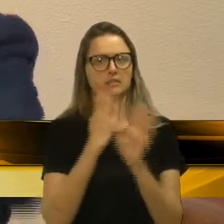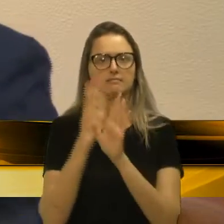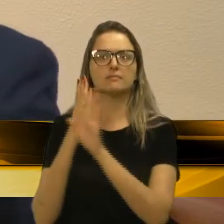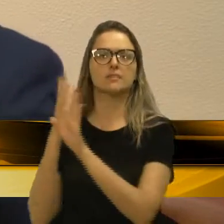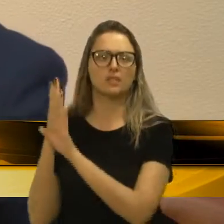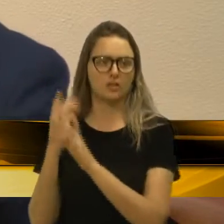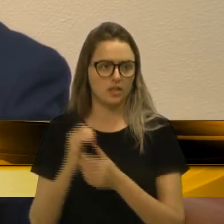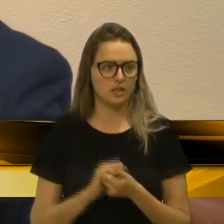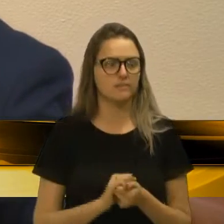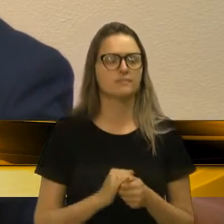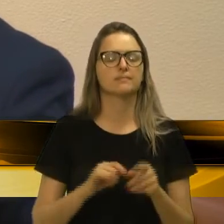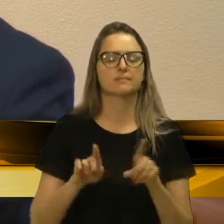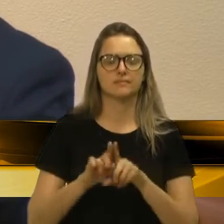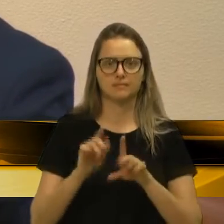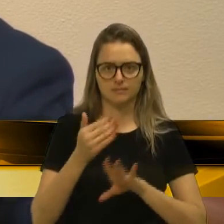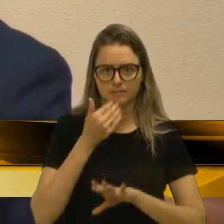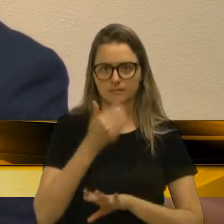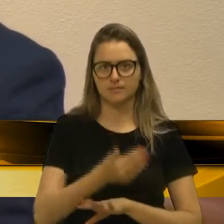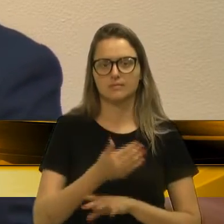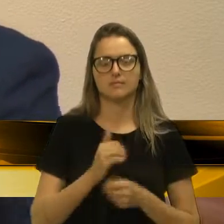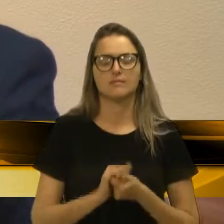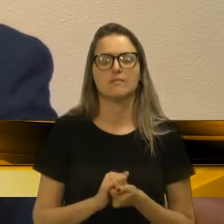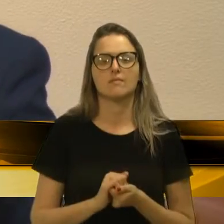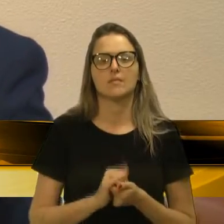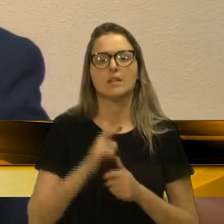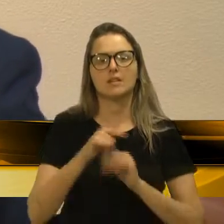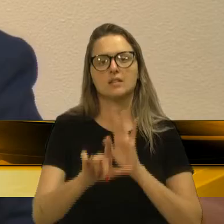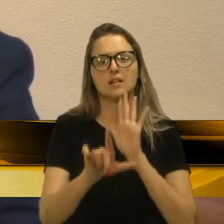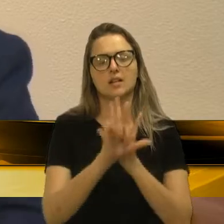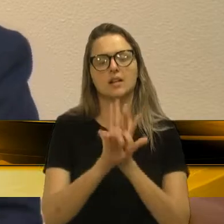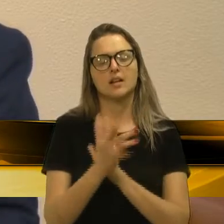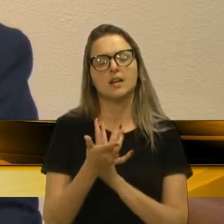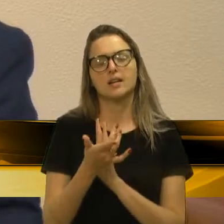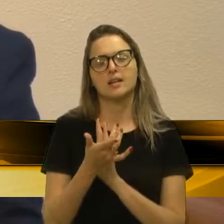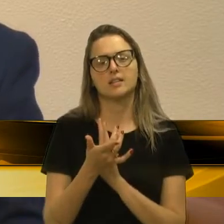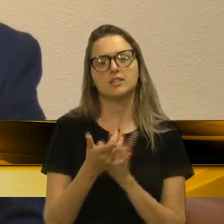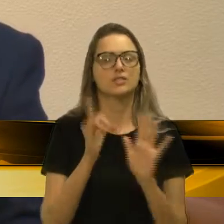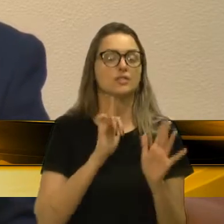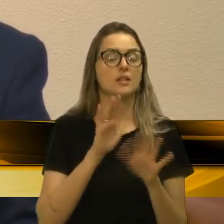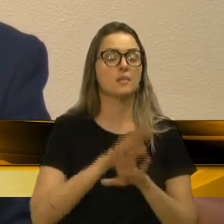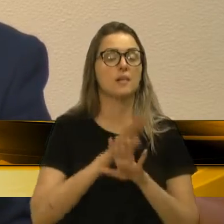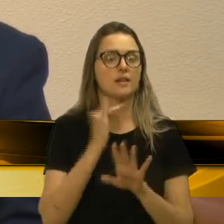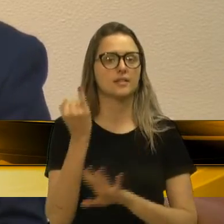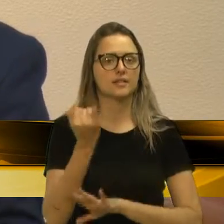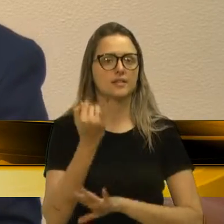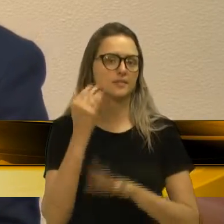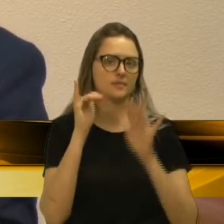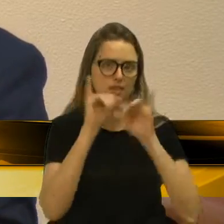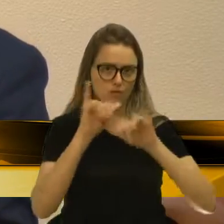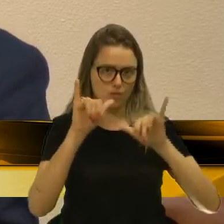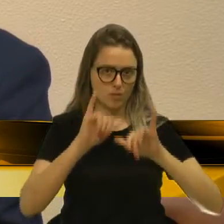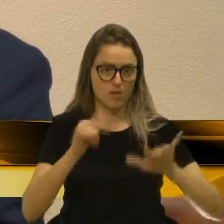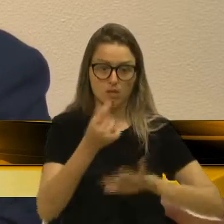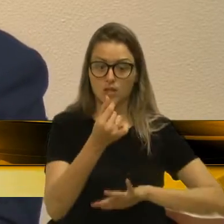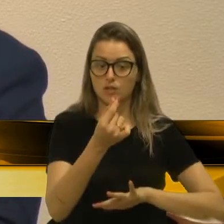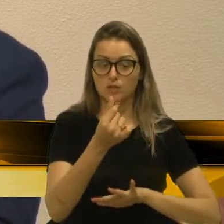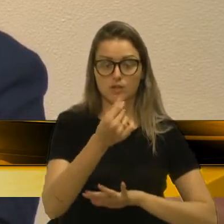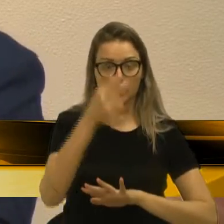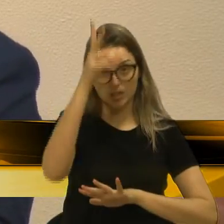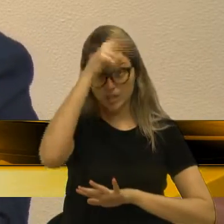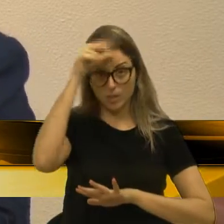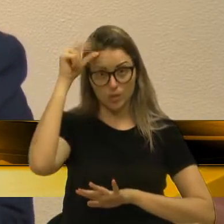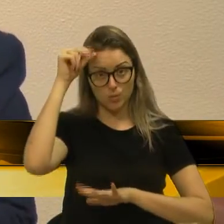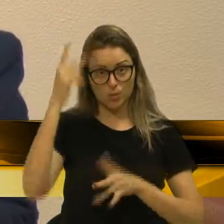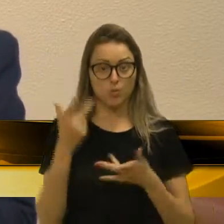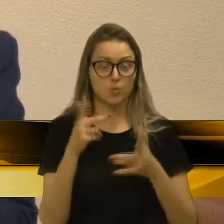Vereadores um pedido baseado na Lei de Acesso à Informação. Não precisa disso. Dinheiro público tem que ser transparente. As ações